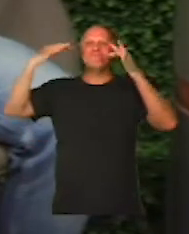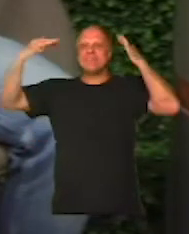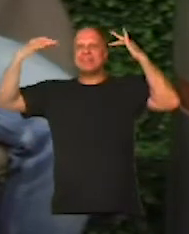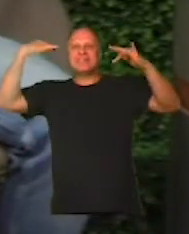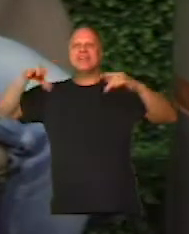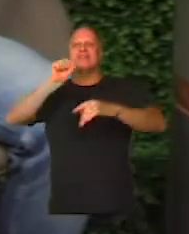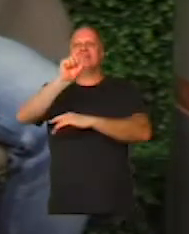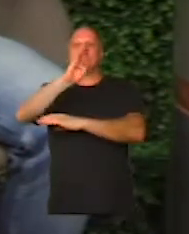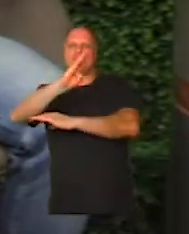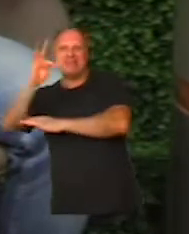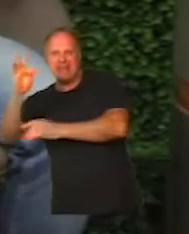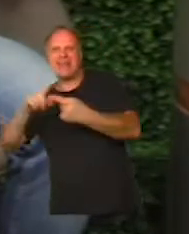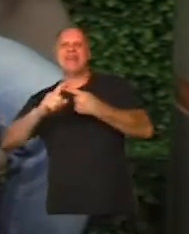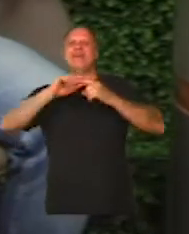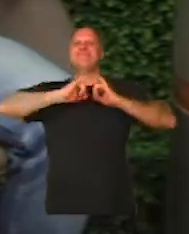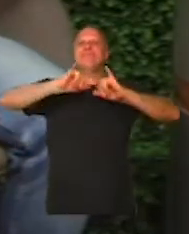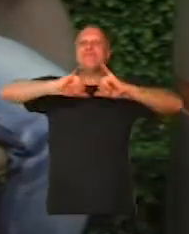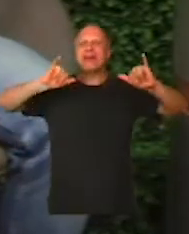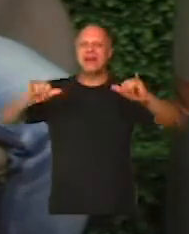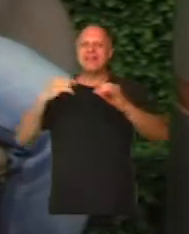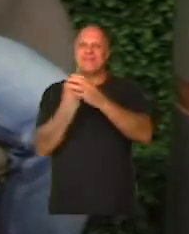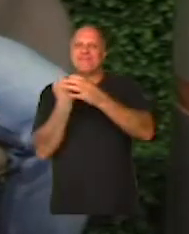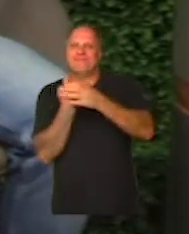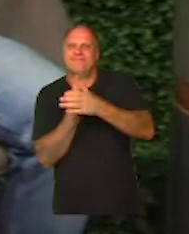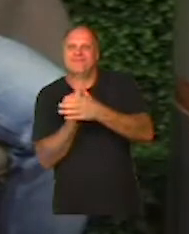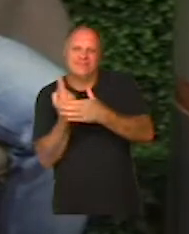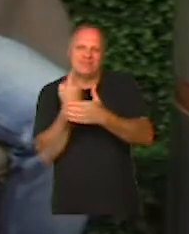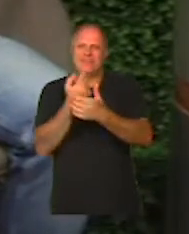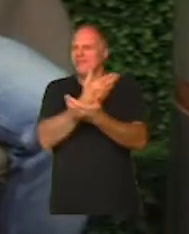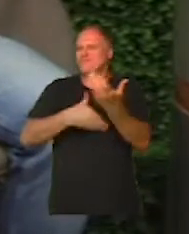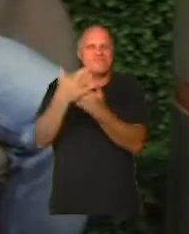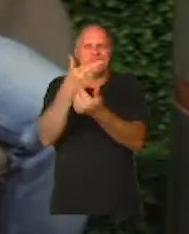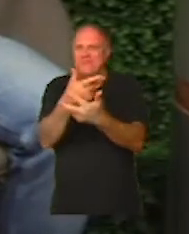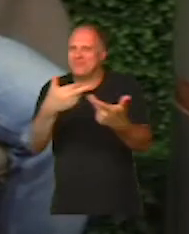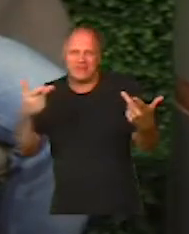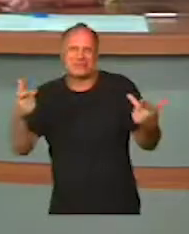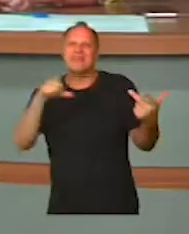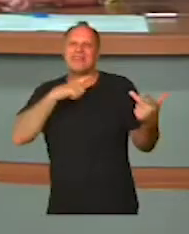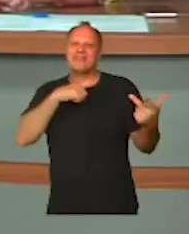SBT, propaganda de liquidificador, entendeu? Essas coisas.